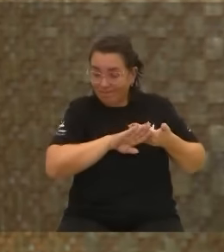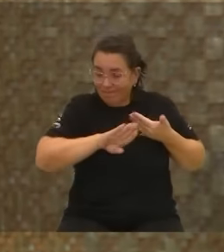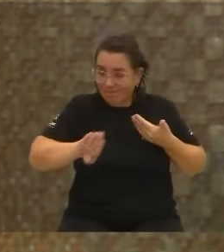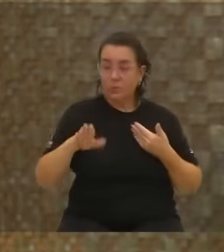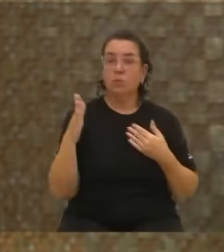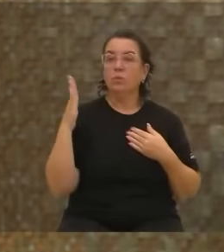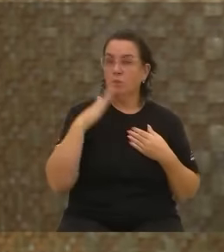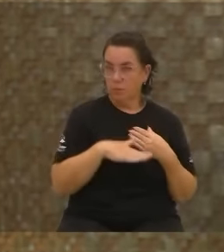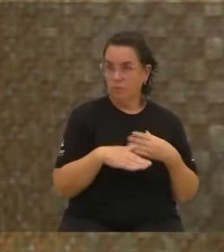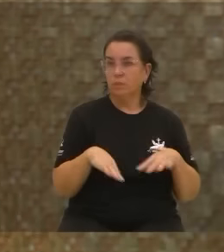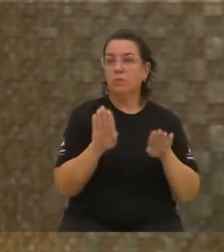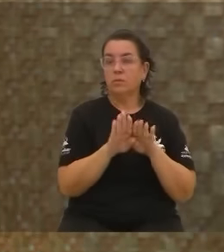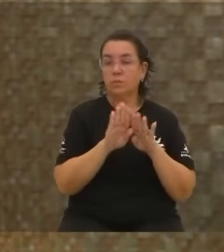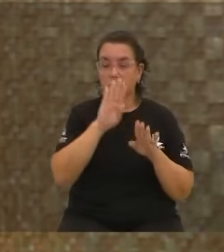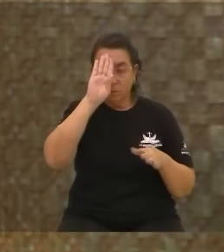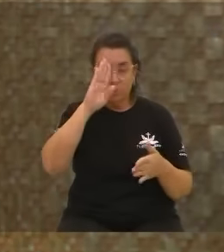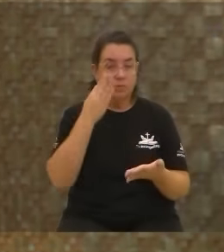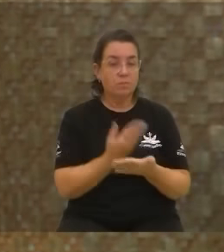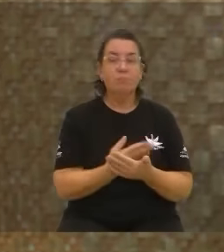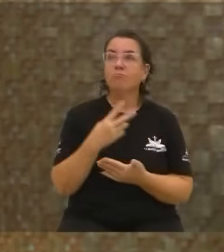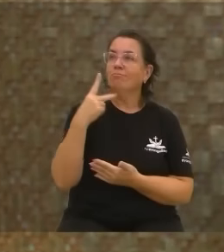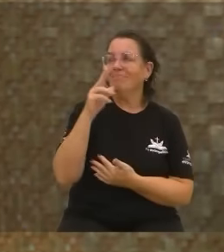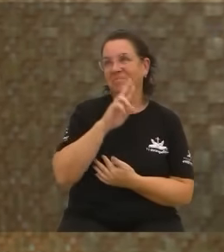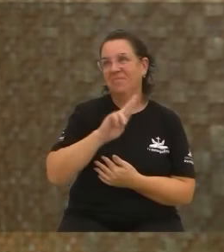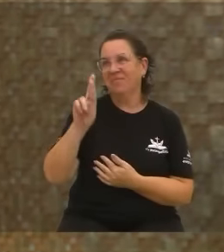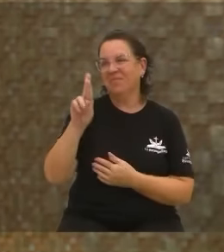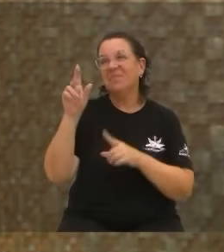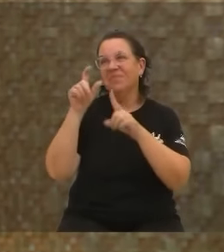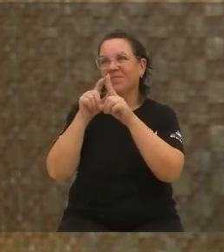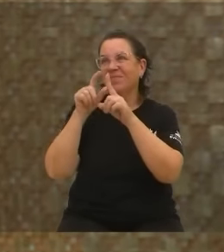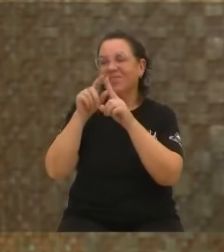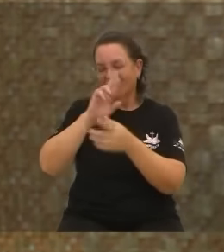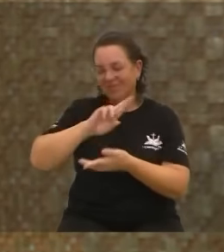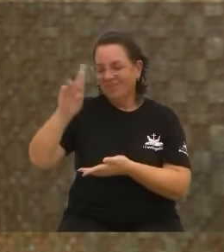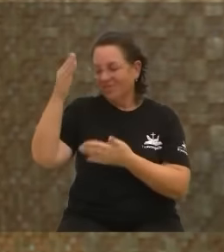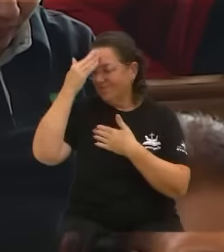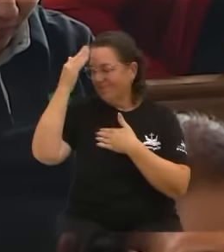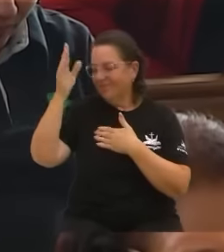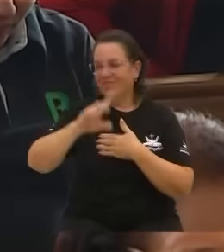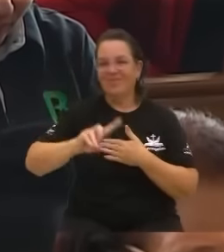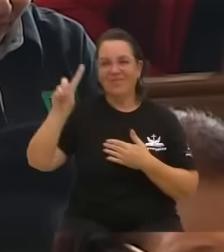mal e creiam em ti, Senhor. Palavra do Senhor.